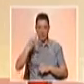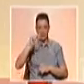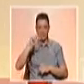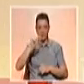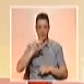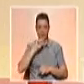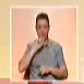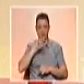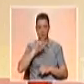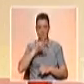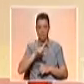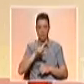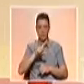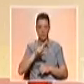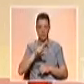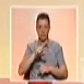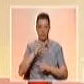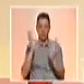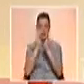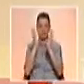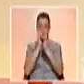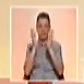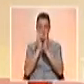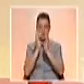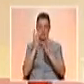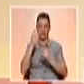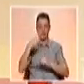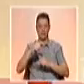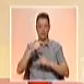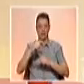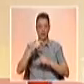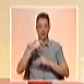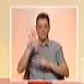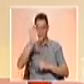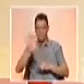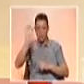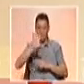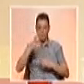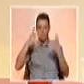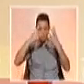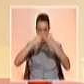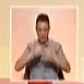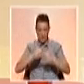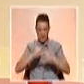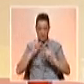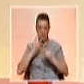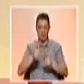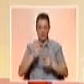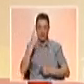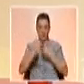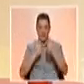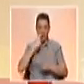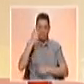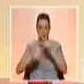ser, por exemplo, na internet há vários modos para nós calcularmos a nossa própria pegada hídrica, qualquer